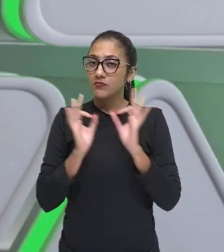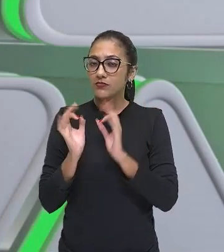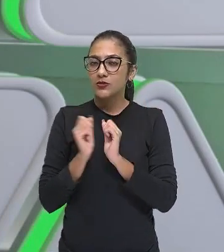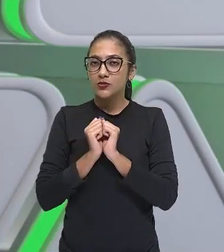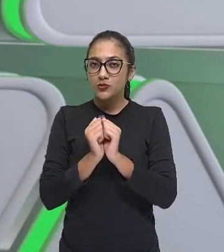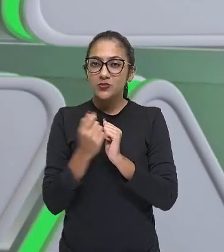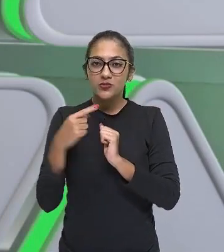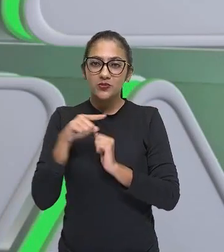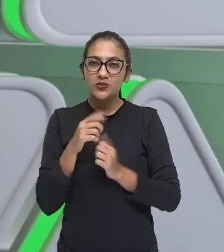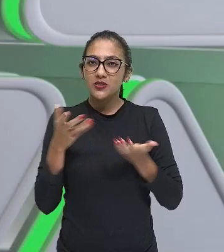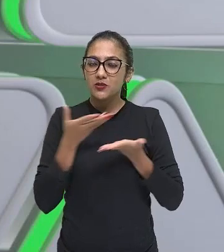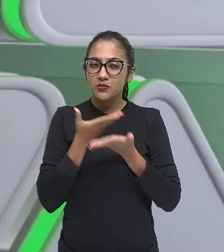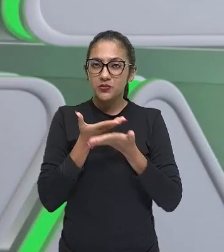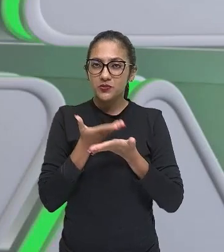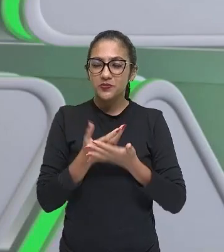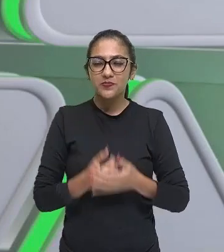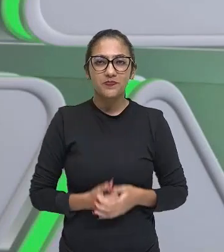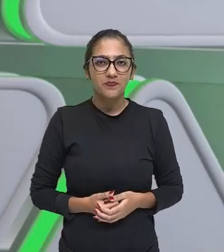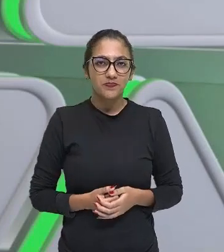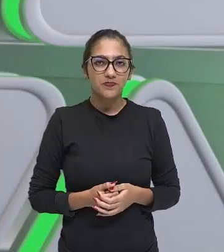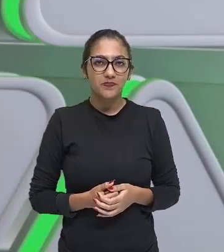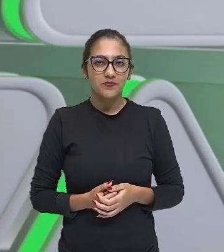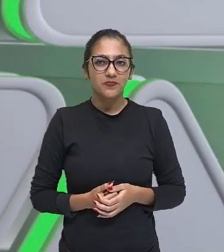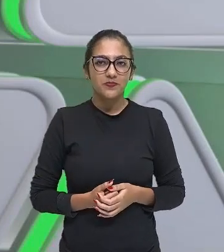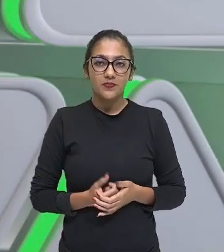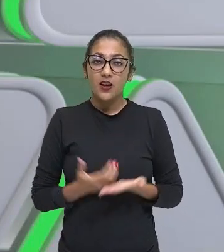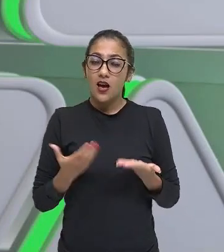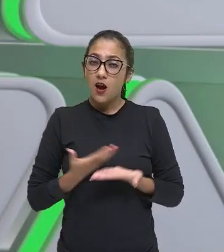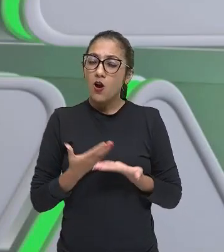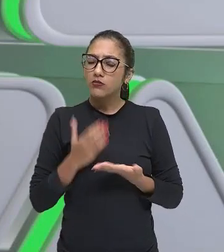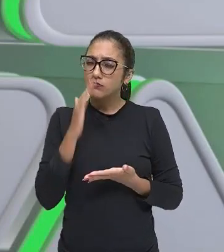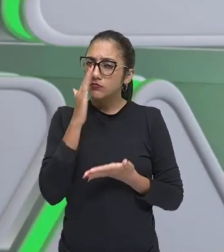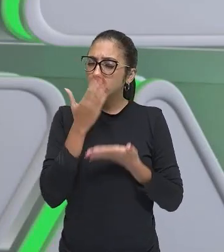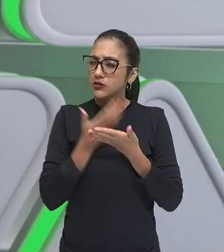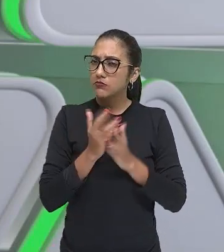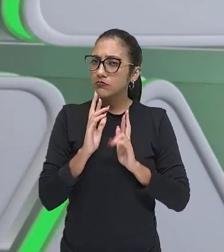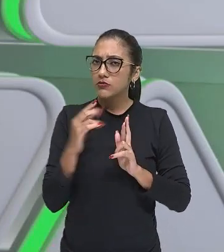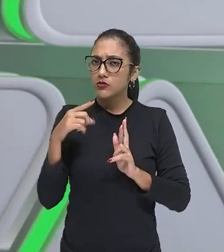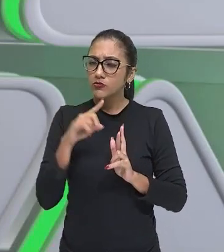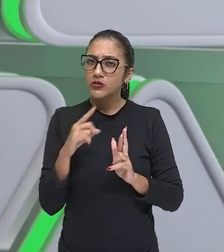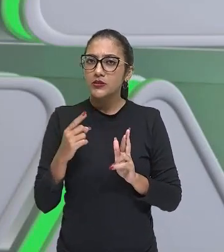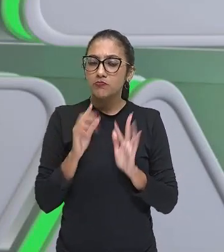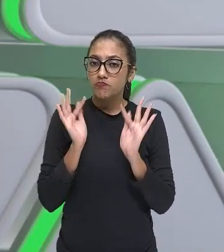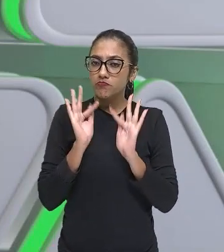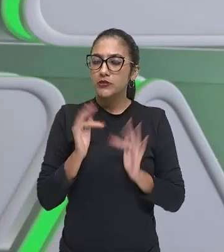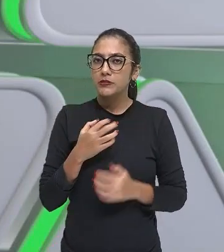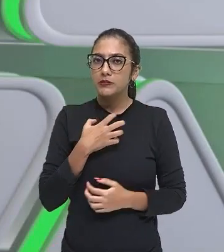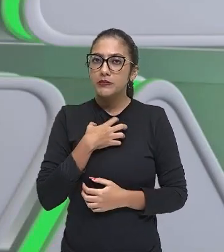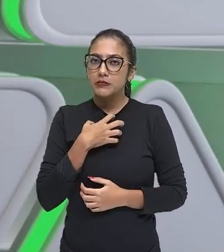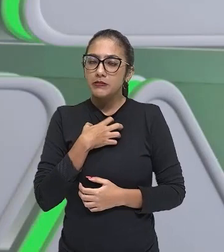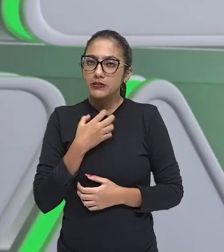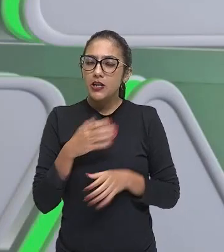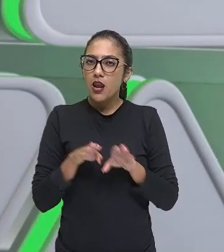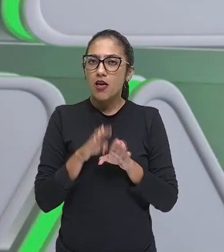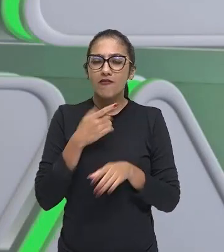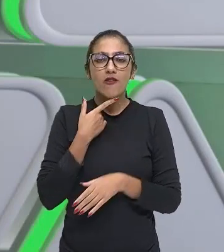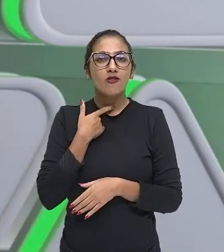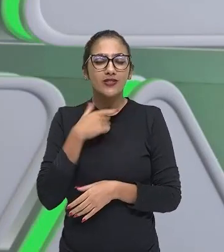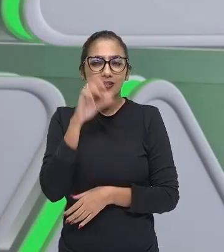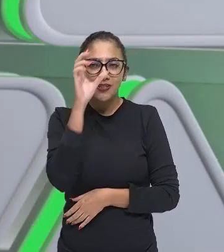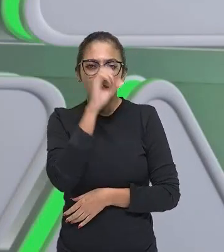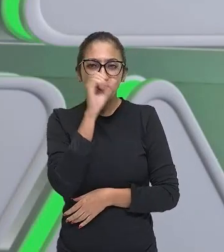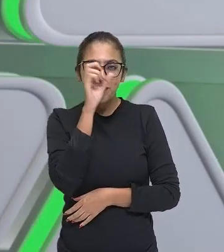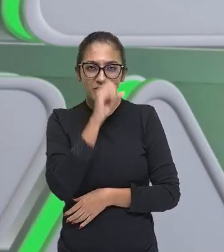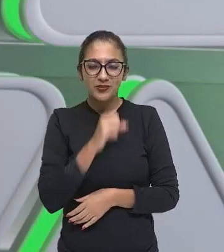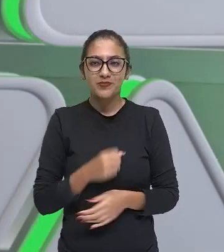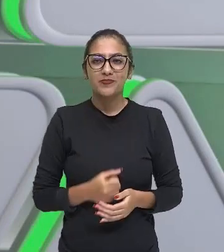vocês nesta aula. E agora, acredito que você está entusiasmado e com uma vontade de aprender.